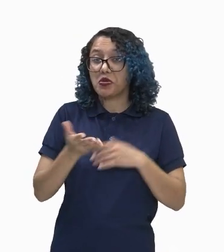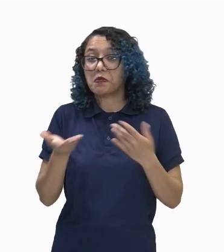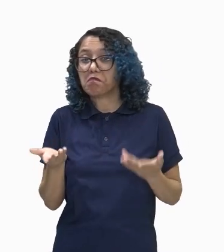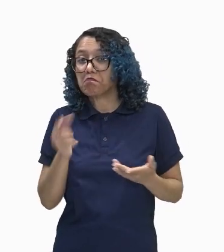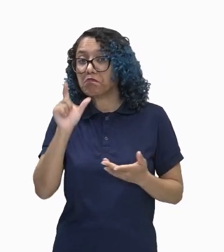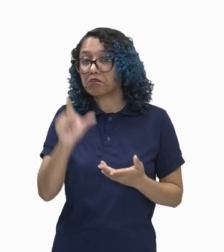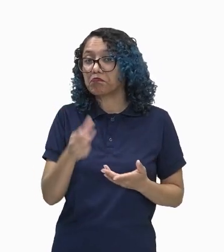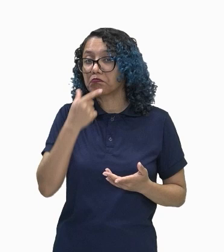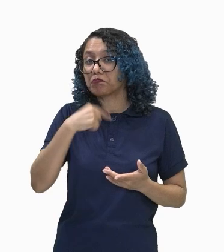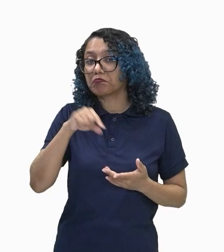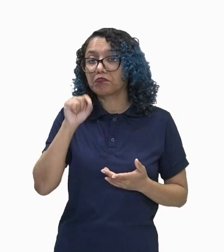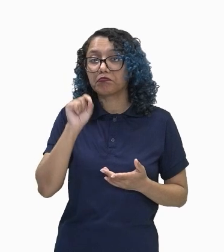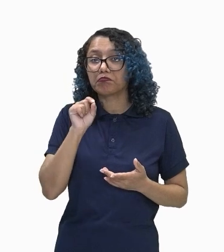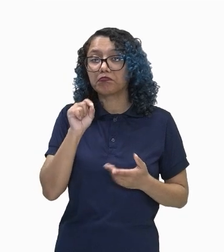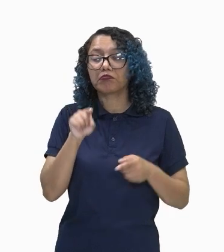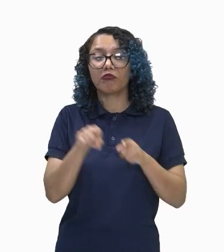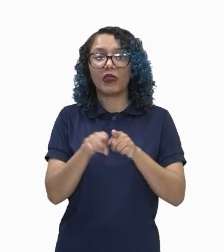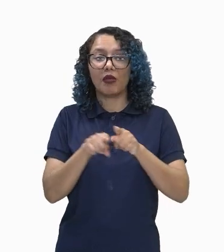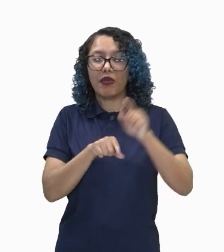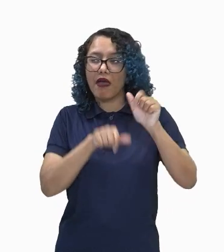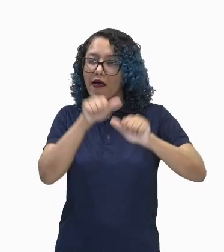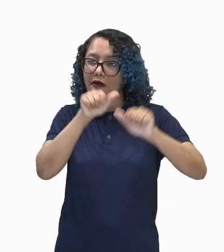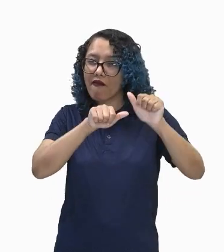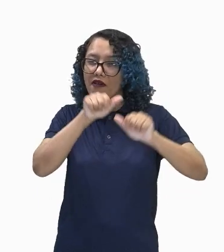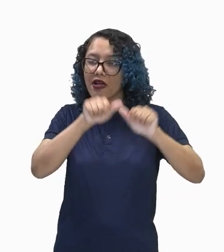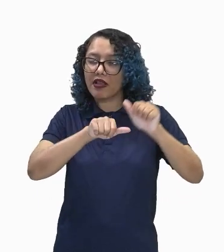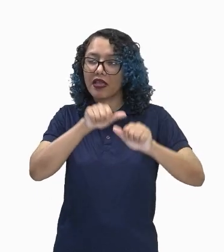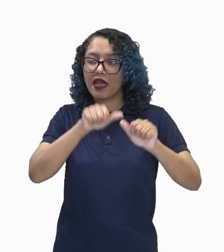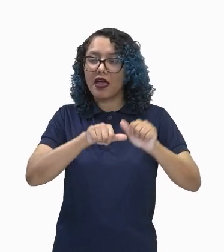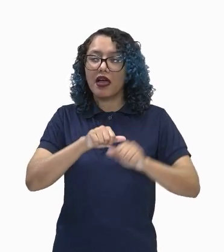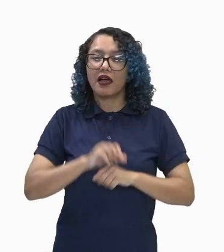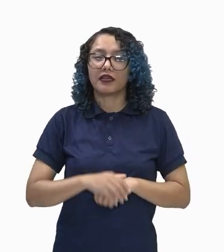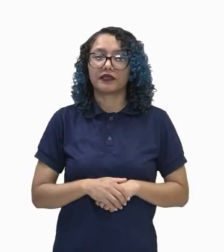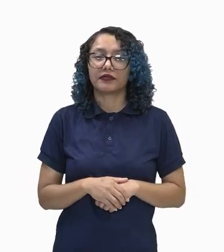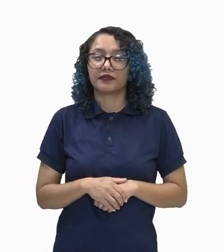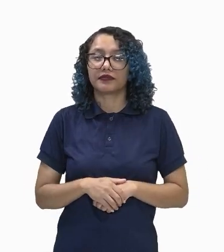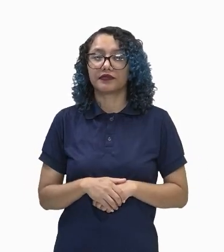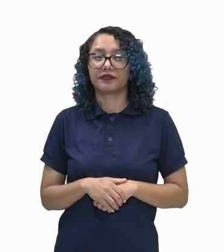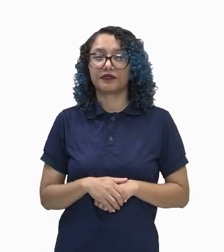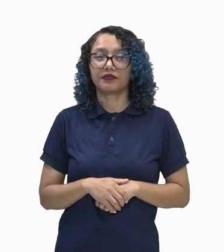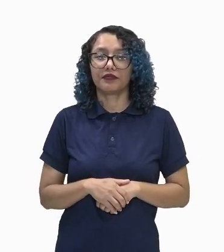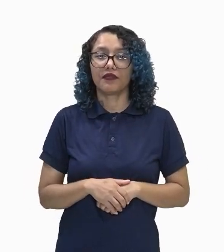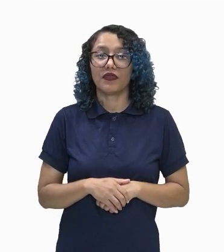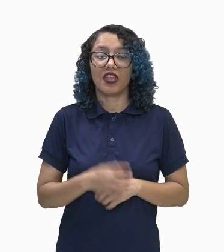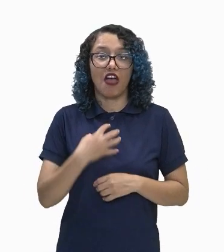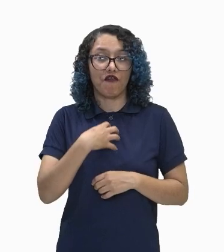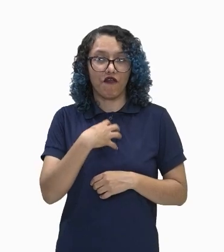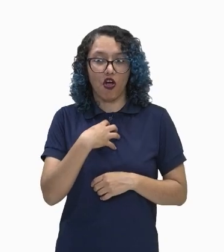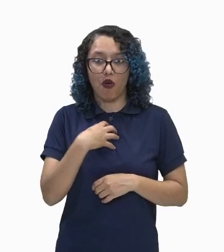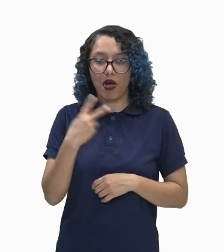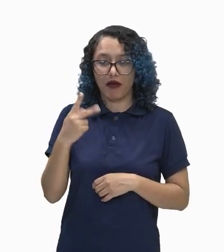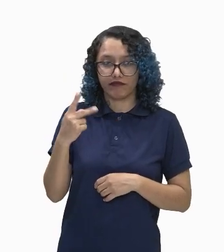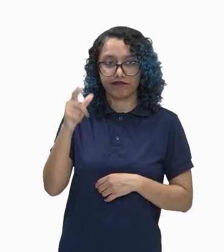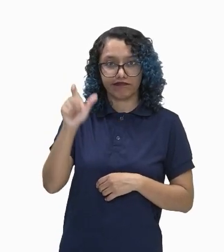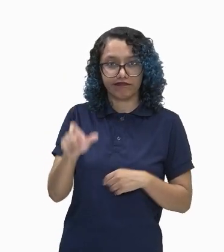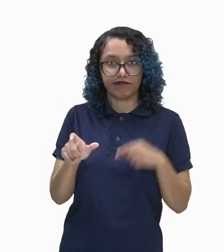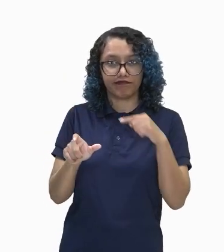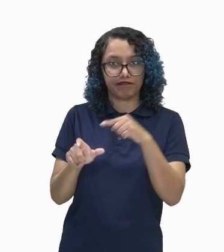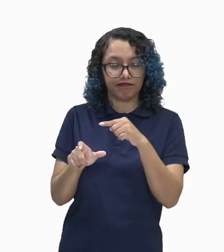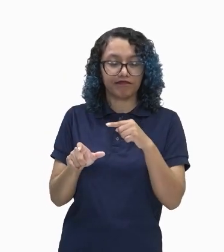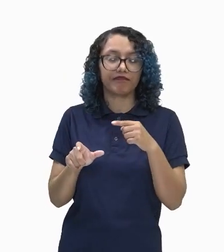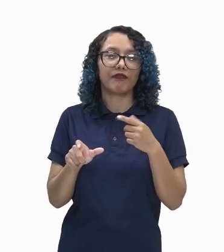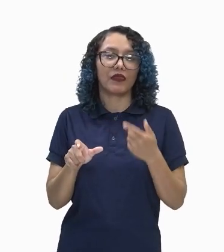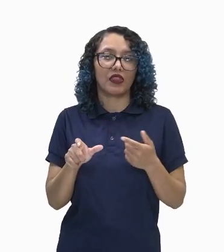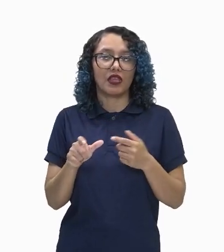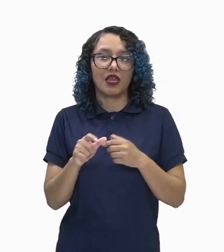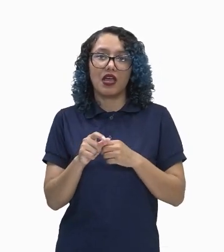Depois, avaliar, se for possível, a direção e o estilo do diretor. Então, de repente, a forma como